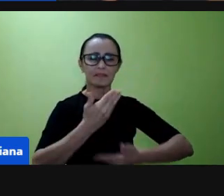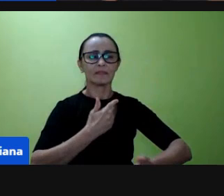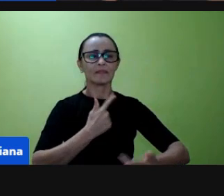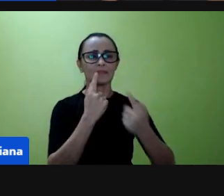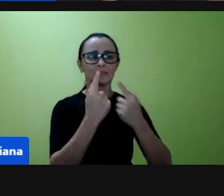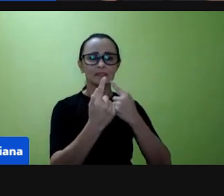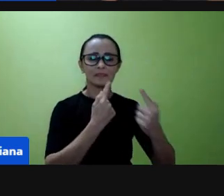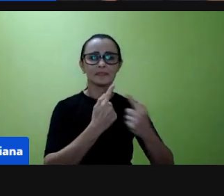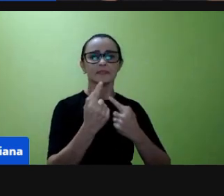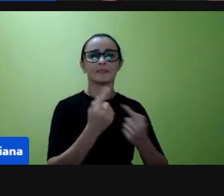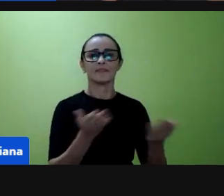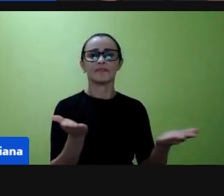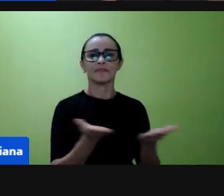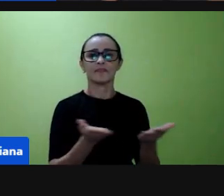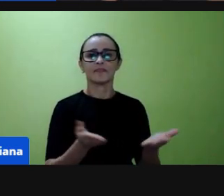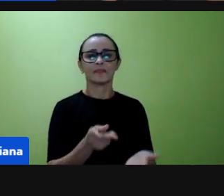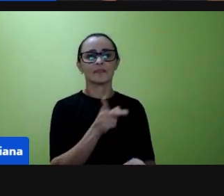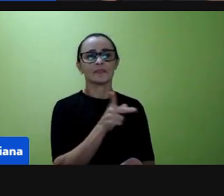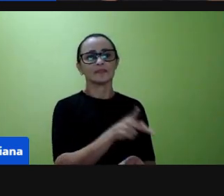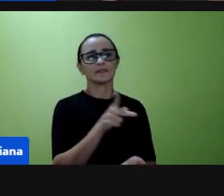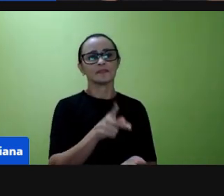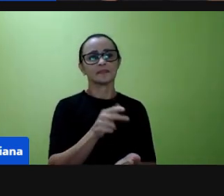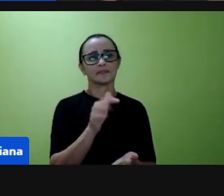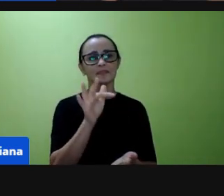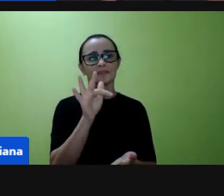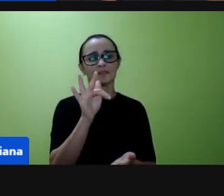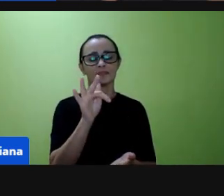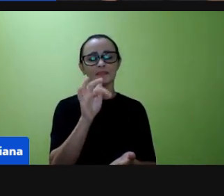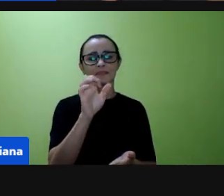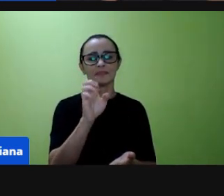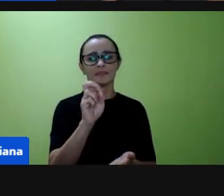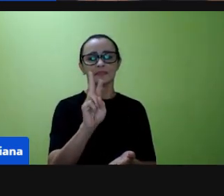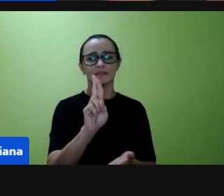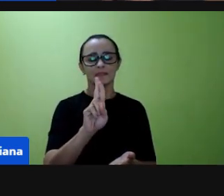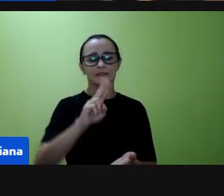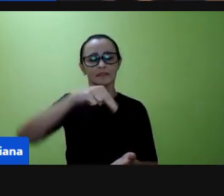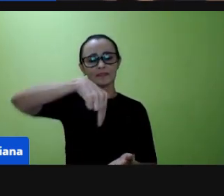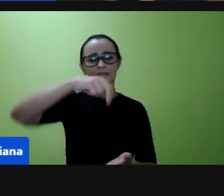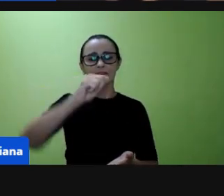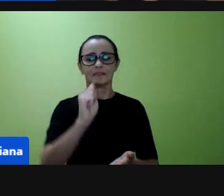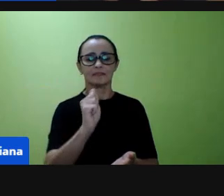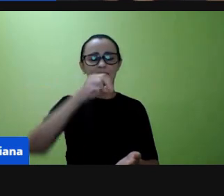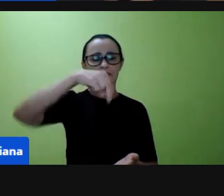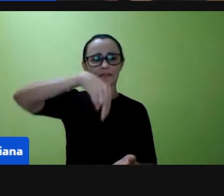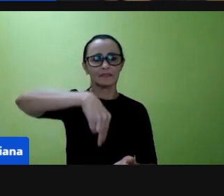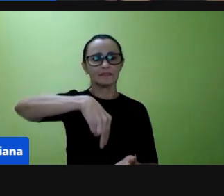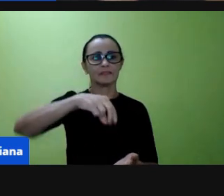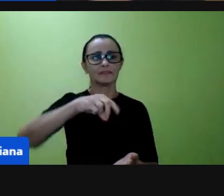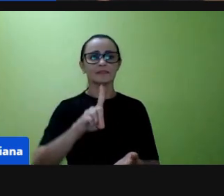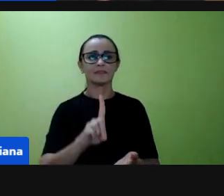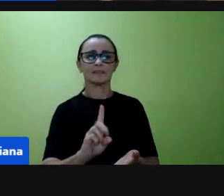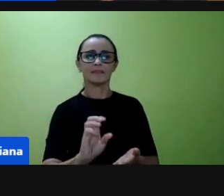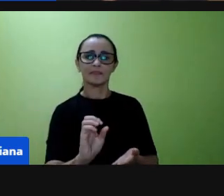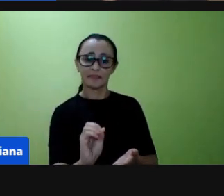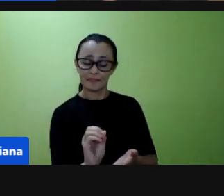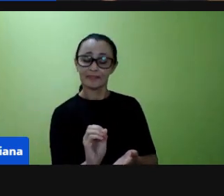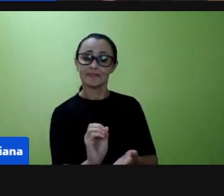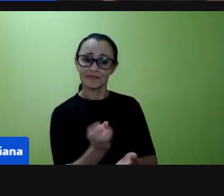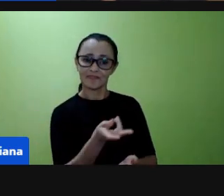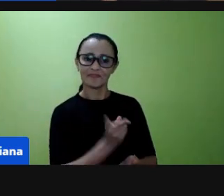quero passar a palavra agora ao professor Fernando, né, para a gente dar continuidade ao nosso diálogo.